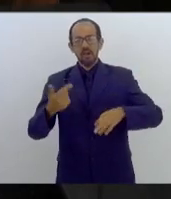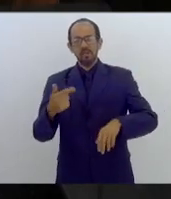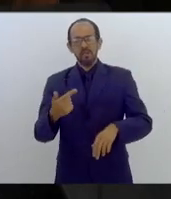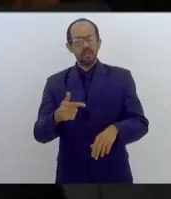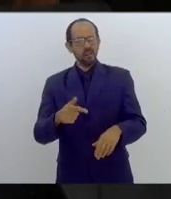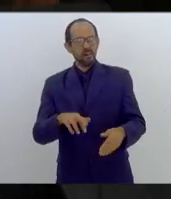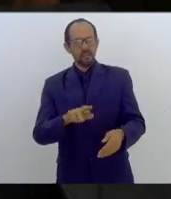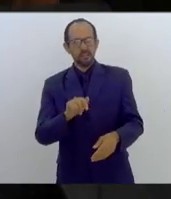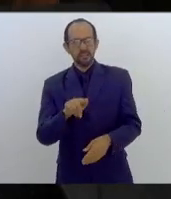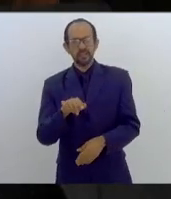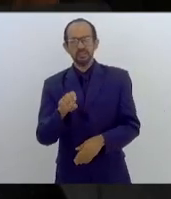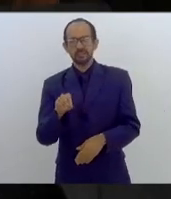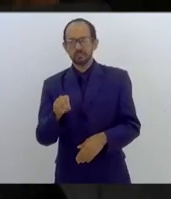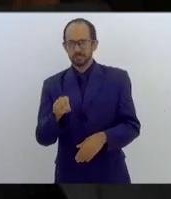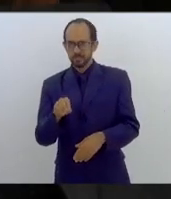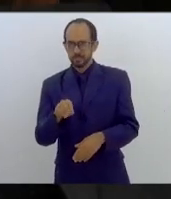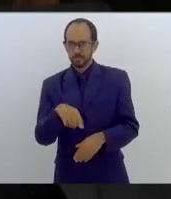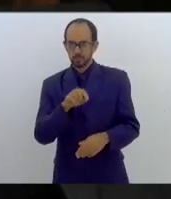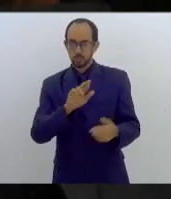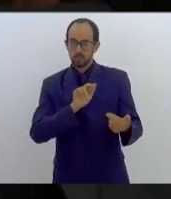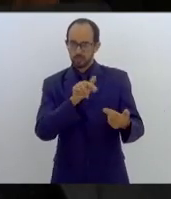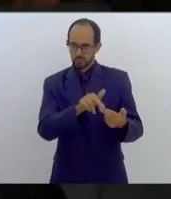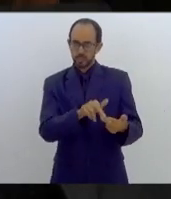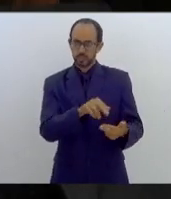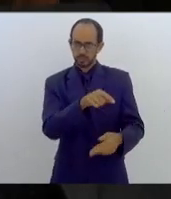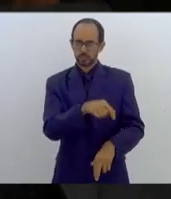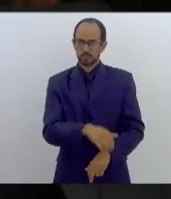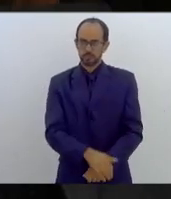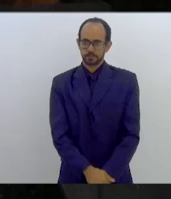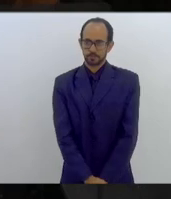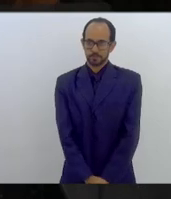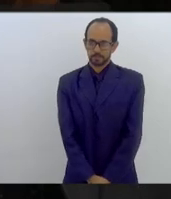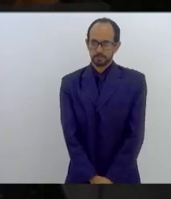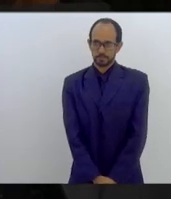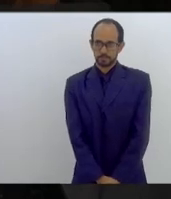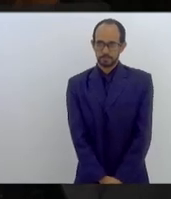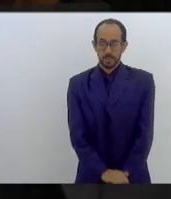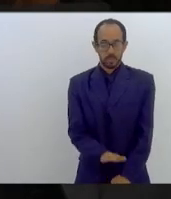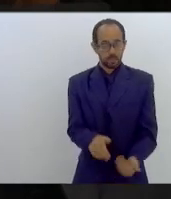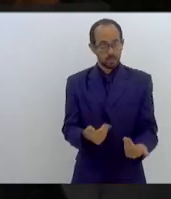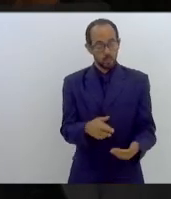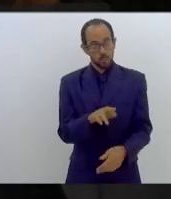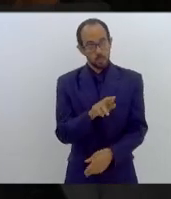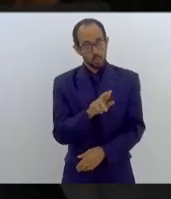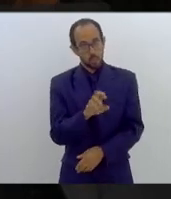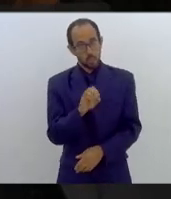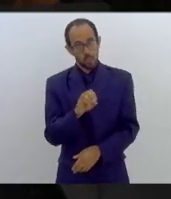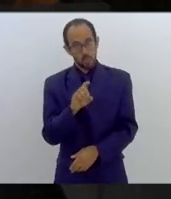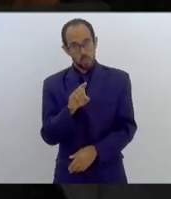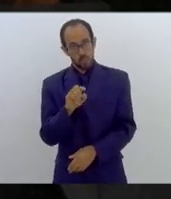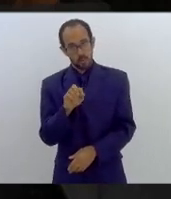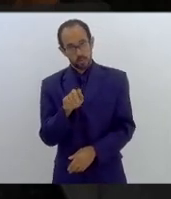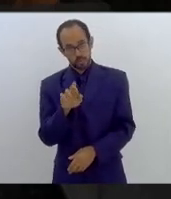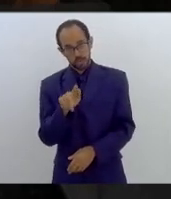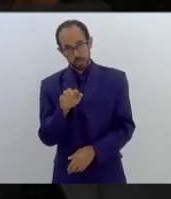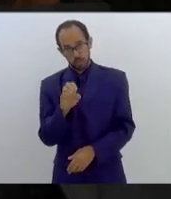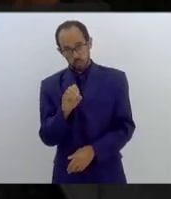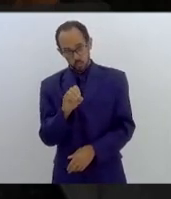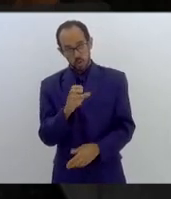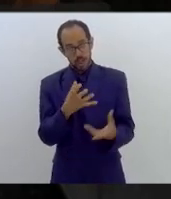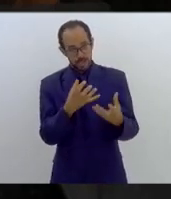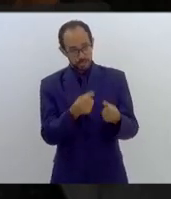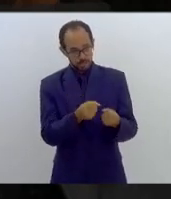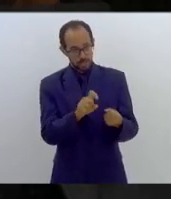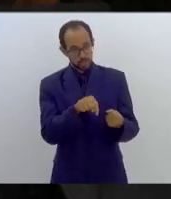Rodrigo Lopes como referência. Então, Rodrigo, você aceite a nossa